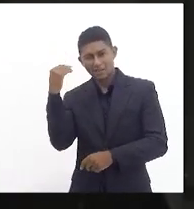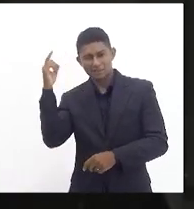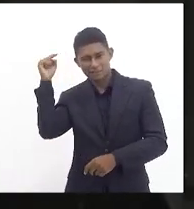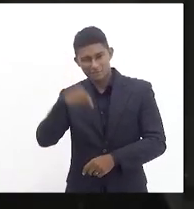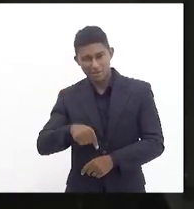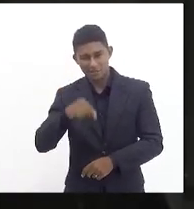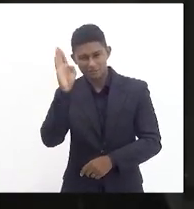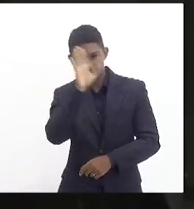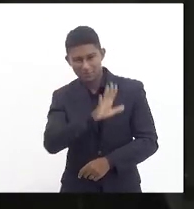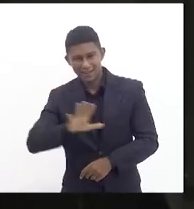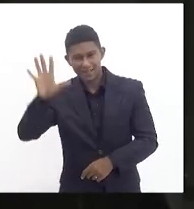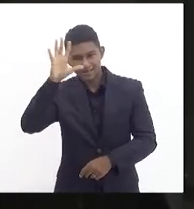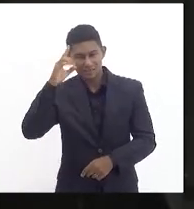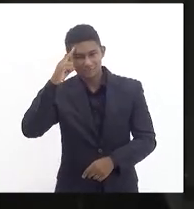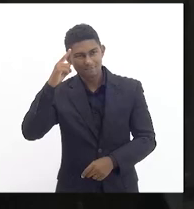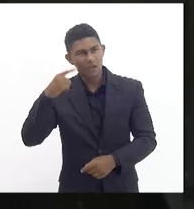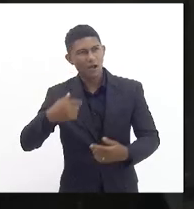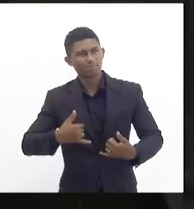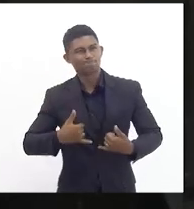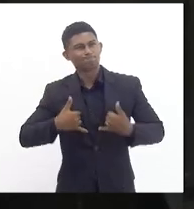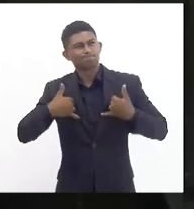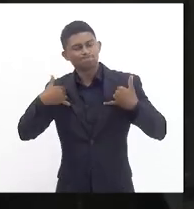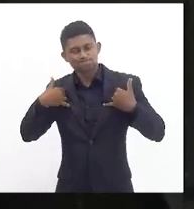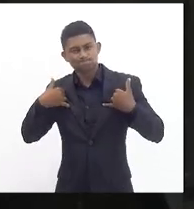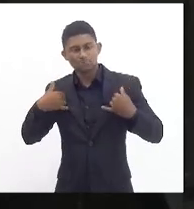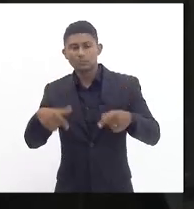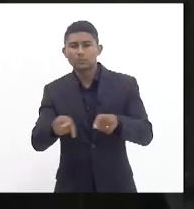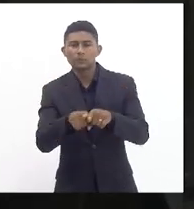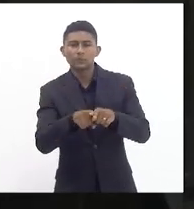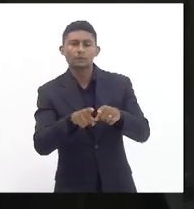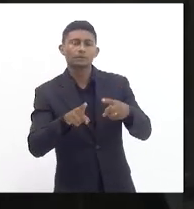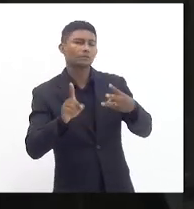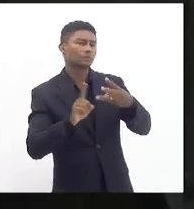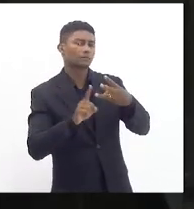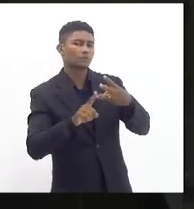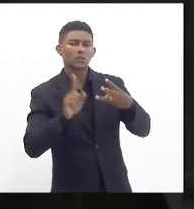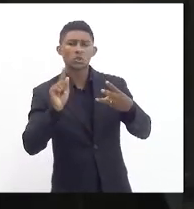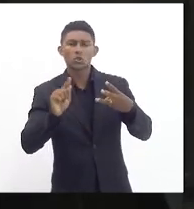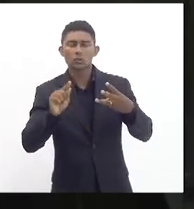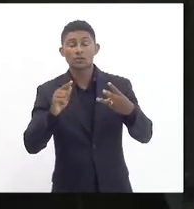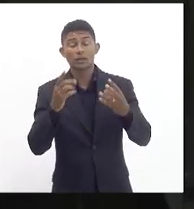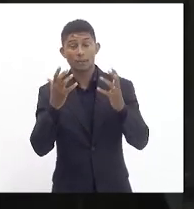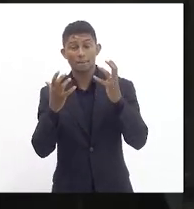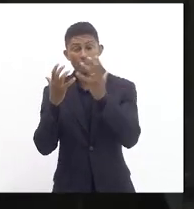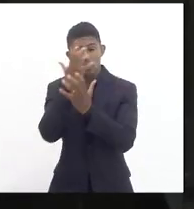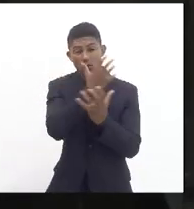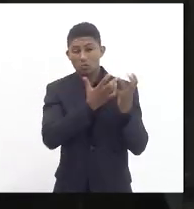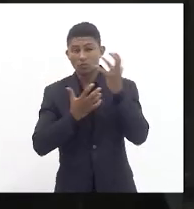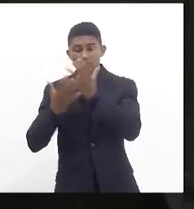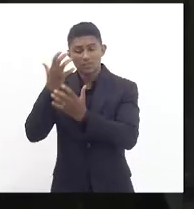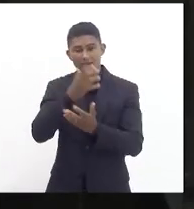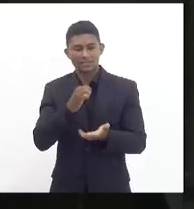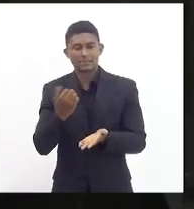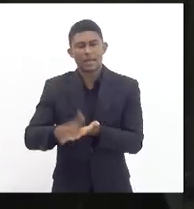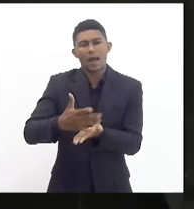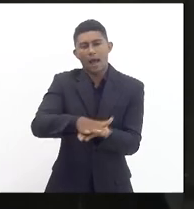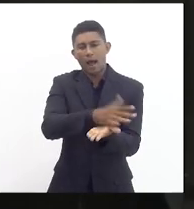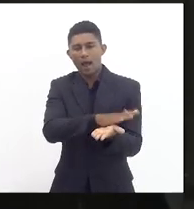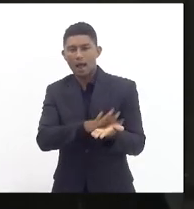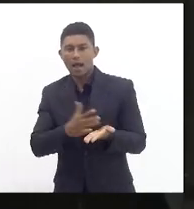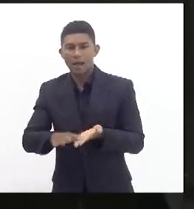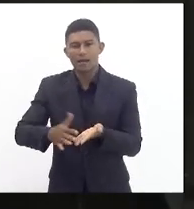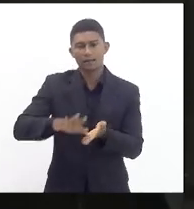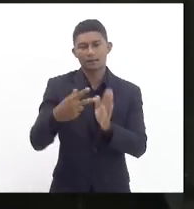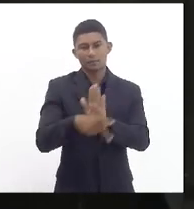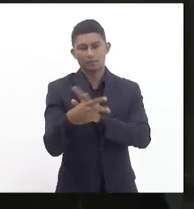Terceiro, ter orgulho dessa expressão da música popular brasileira, que é o samba,